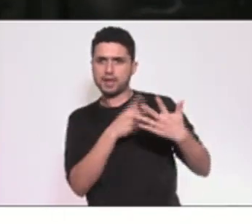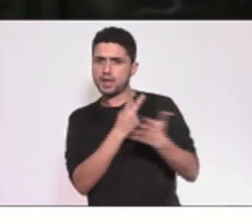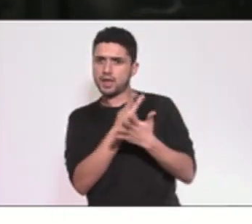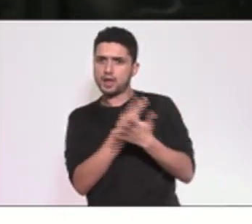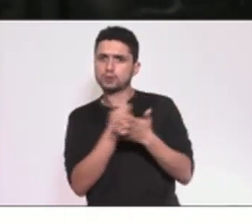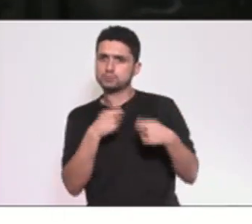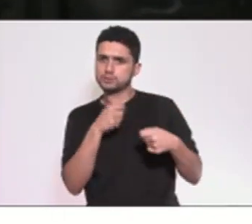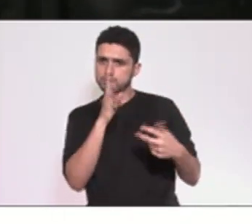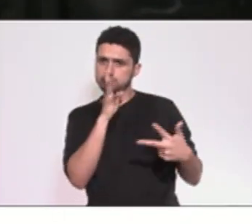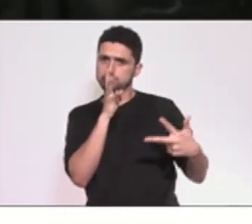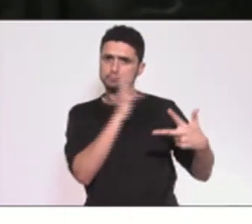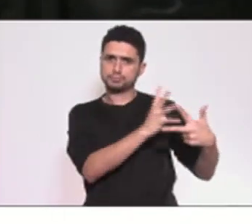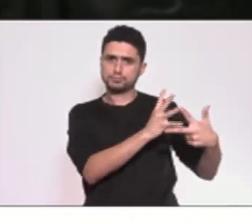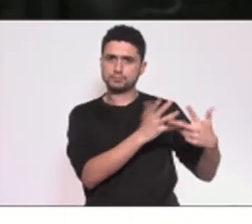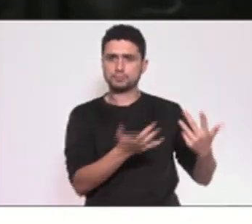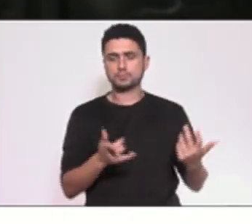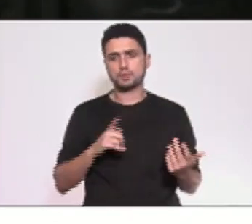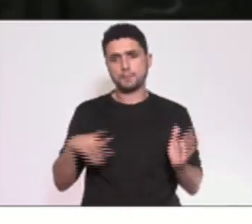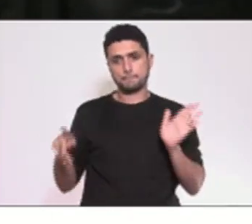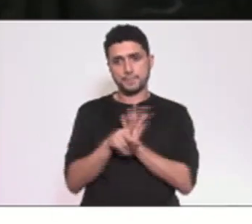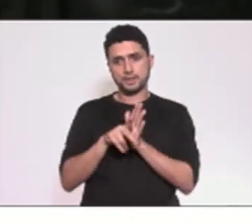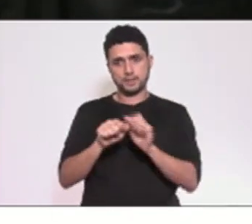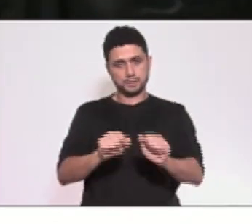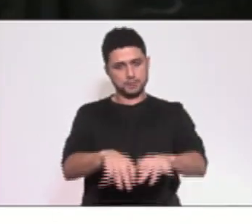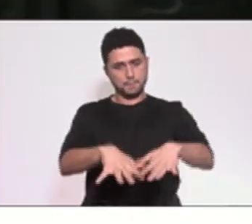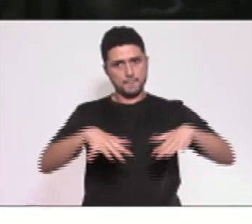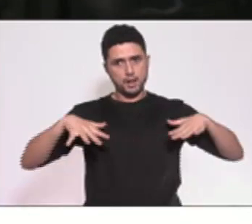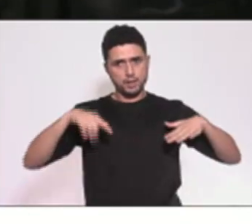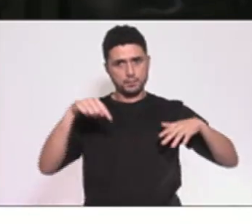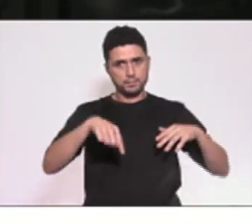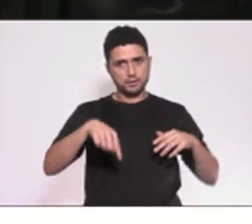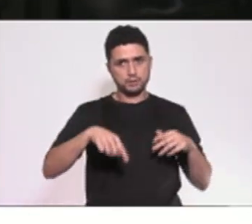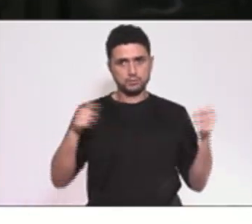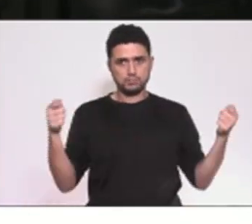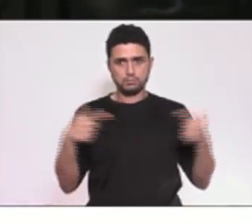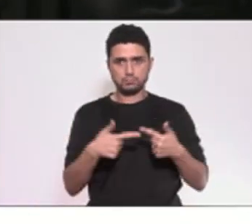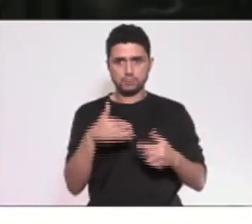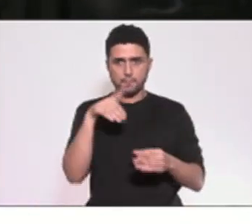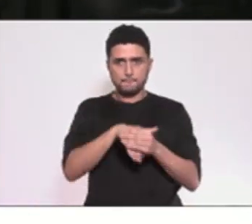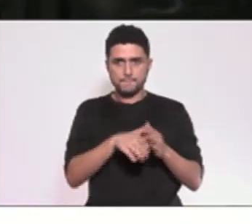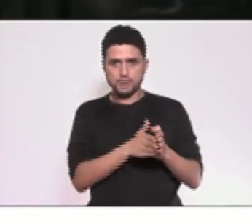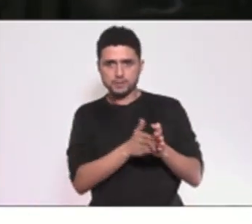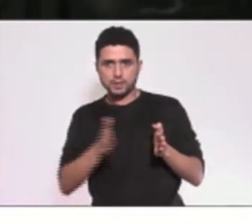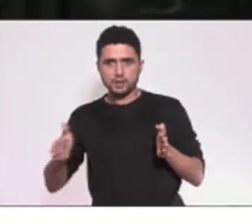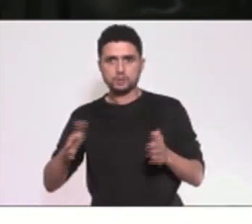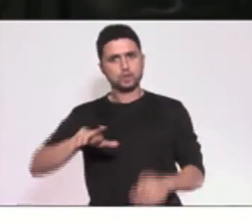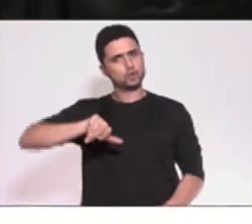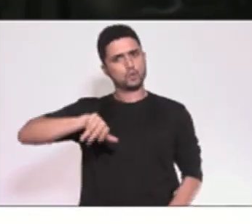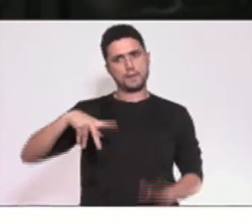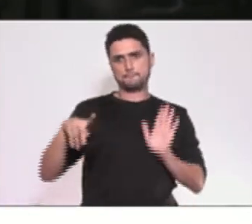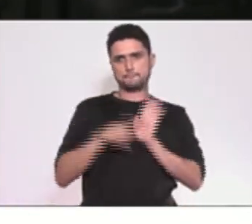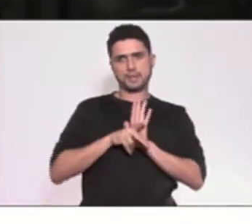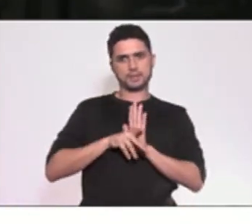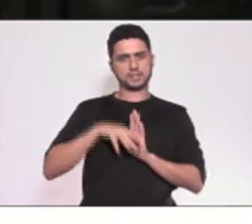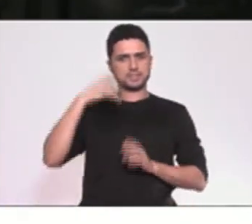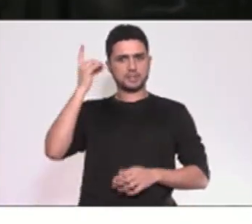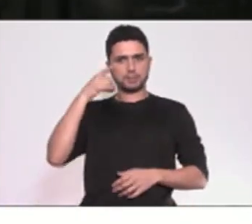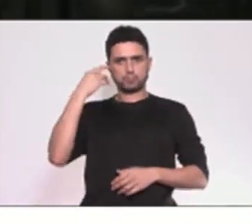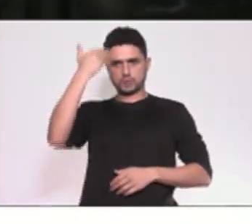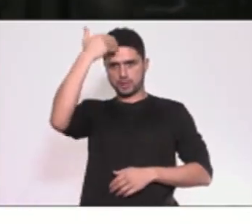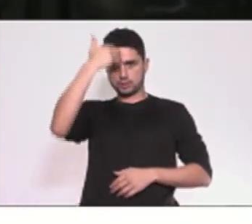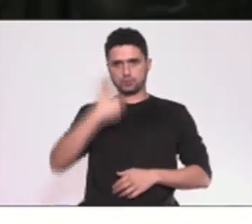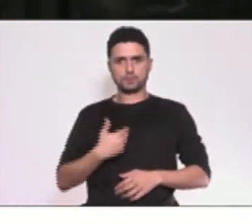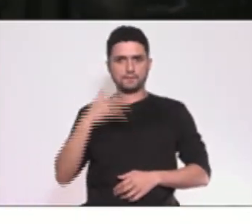Elas pertencem ao parlamento, pertencem ao mandato e não ao deputado como pessoa